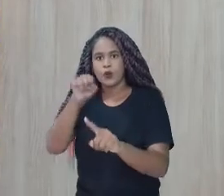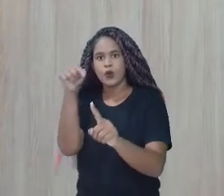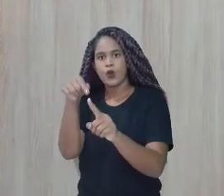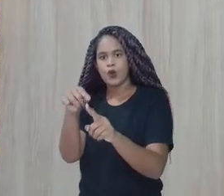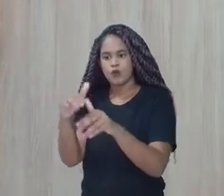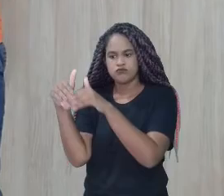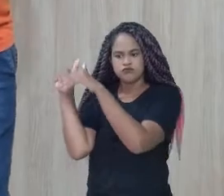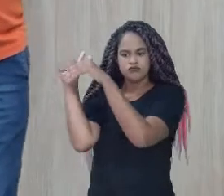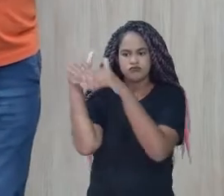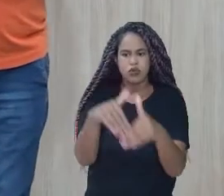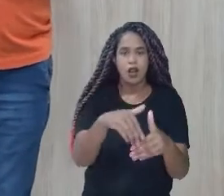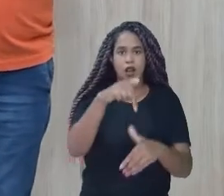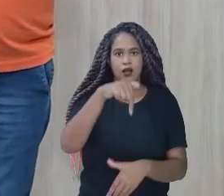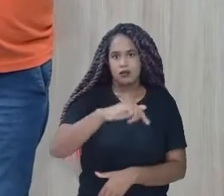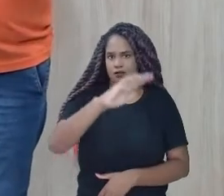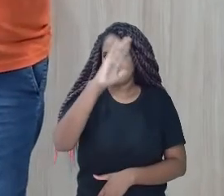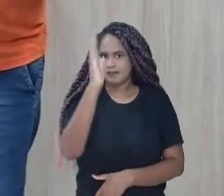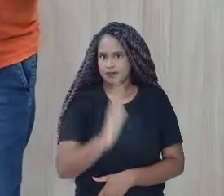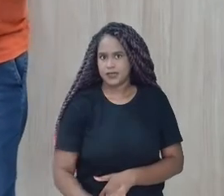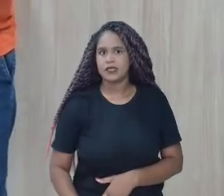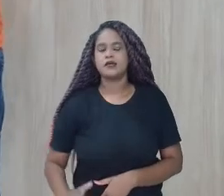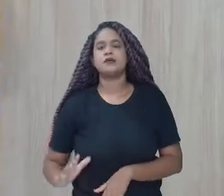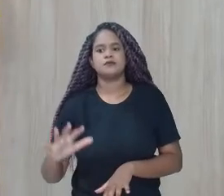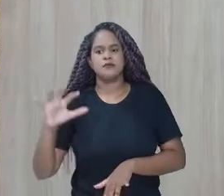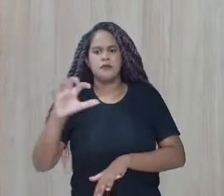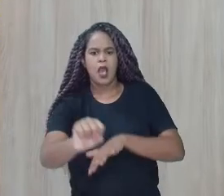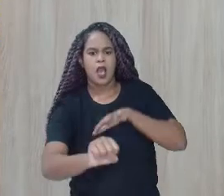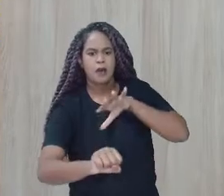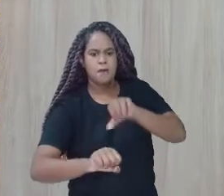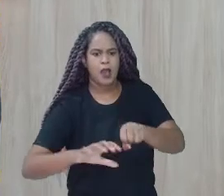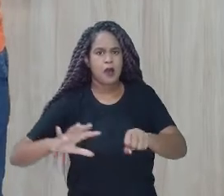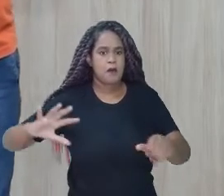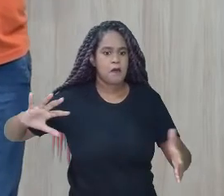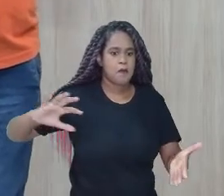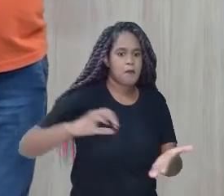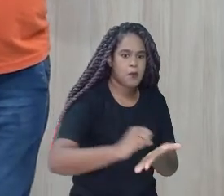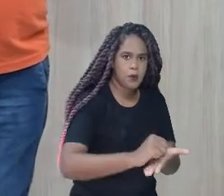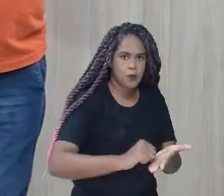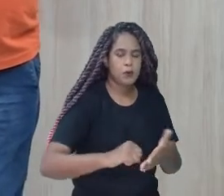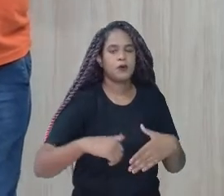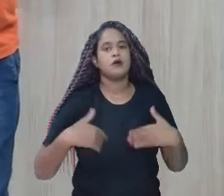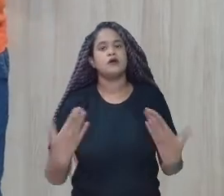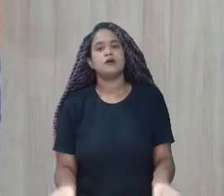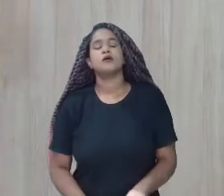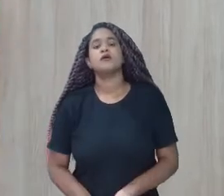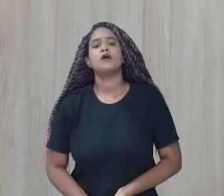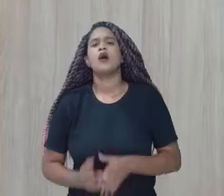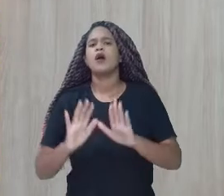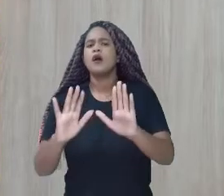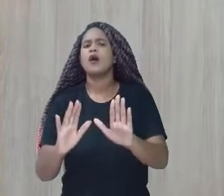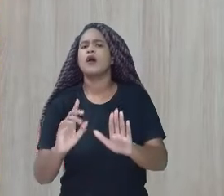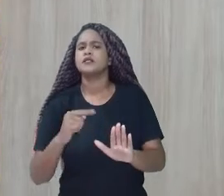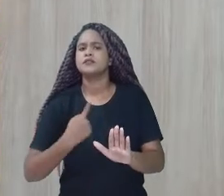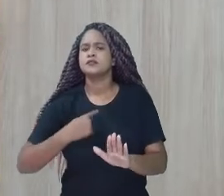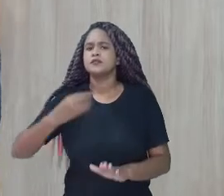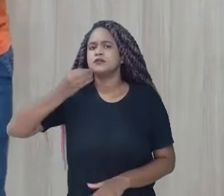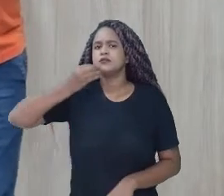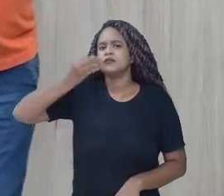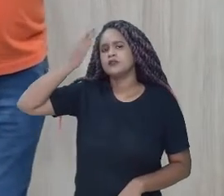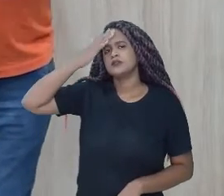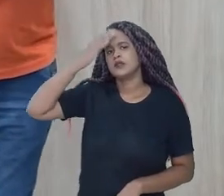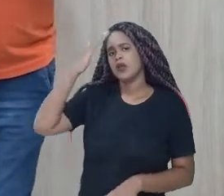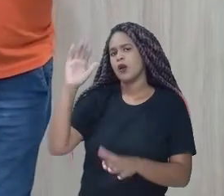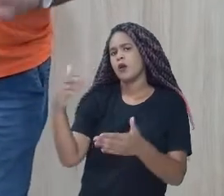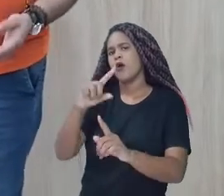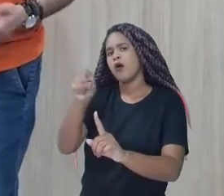invasão do território aqui brasileiro. A gente vai tentar entender o que é que motivou a invasão, né, dos holandeses